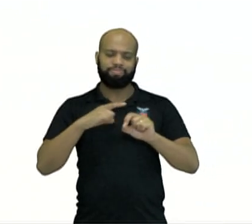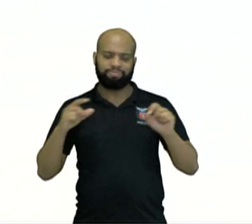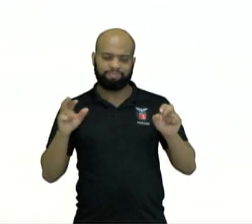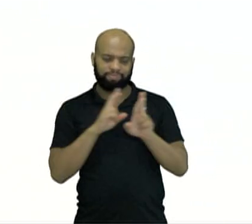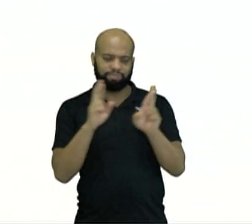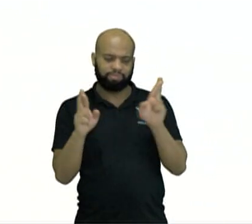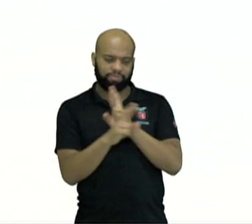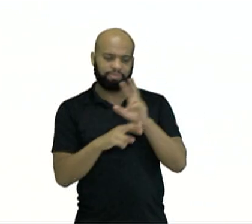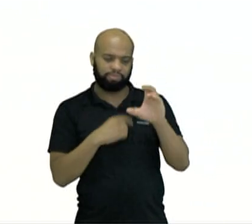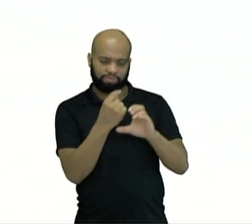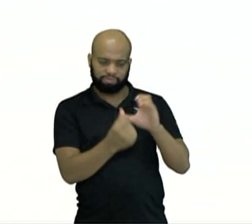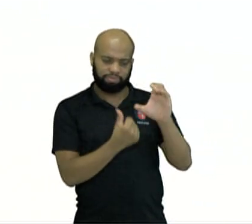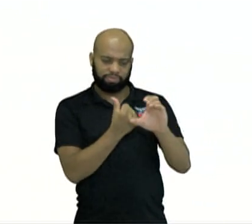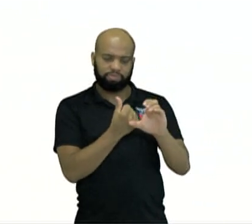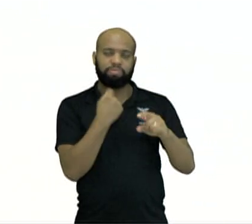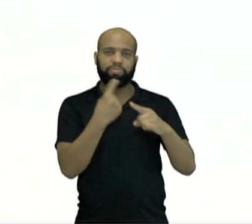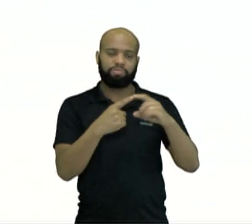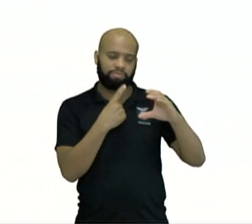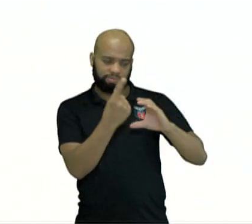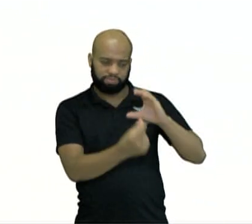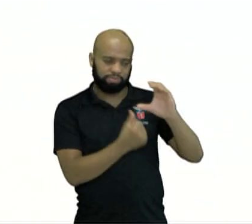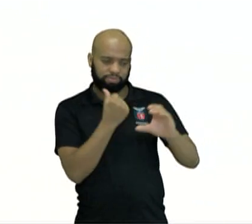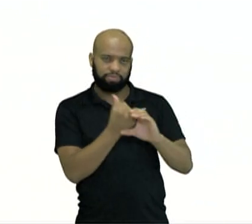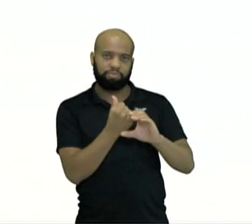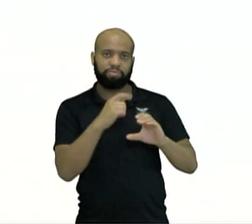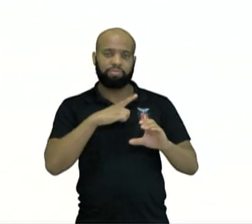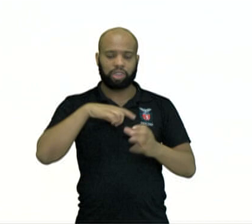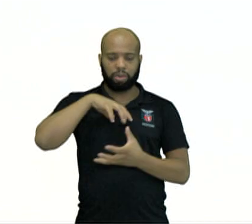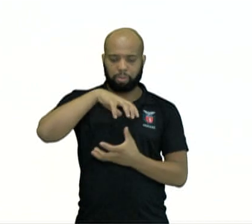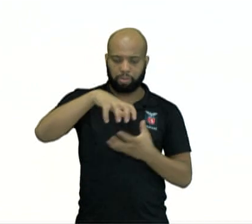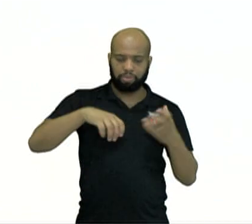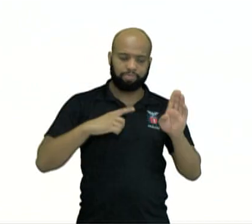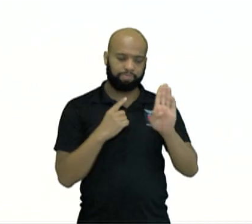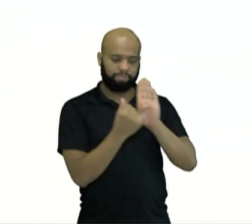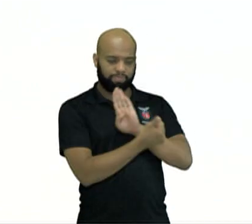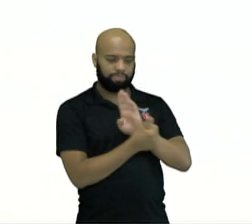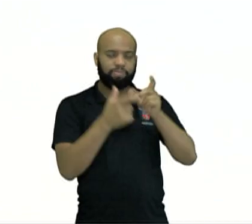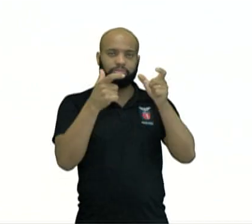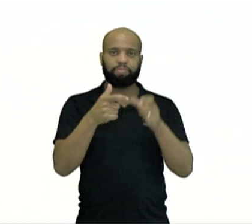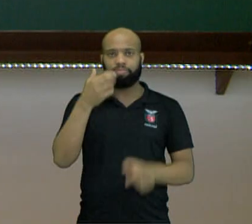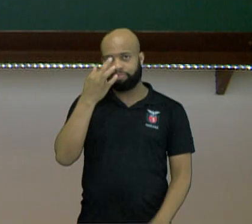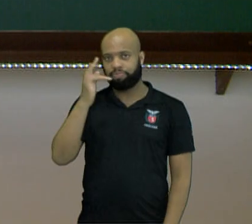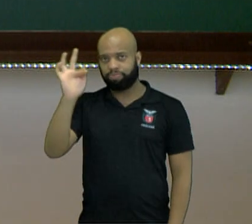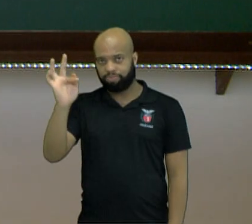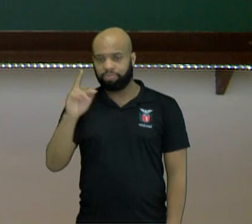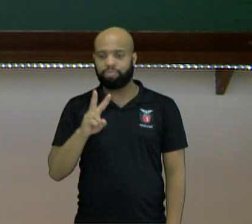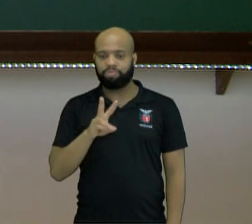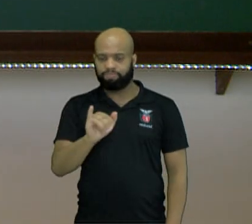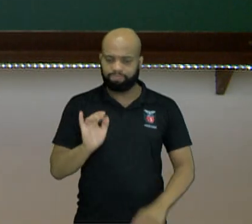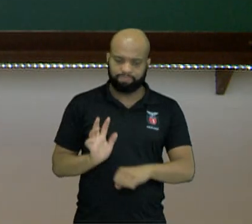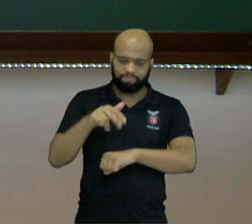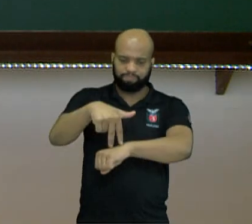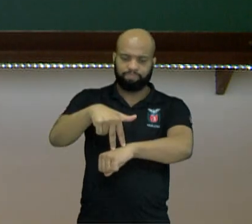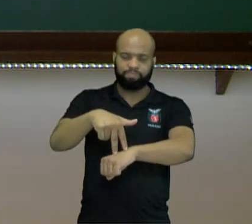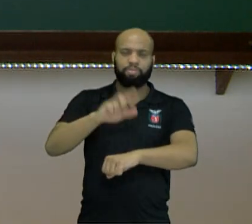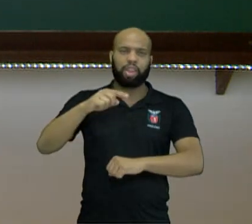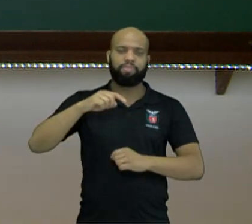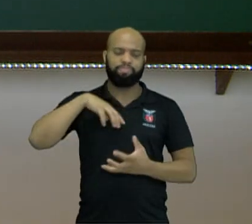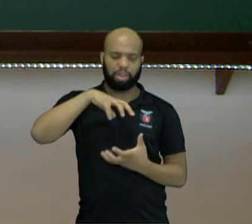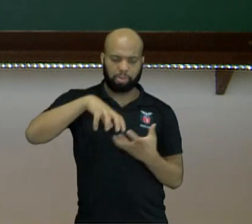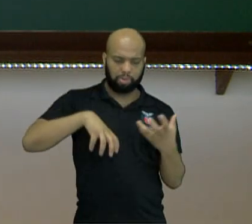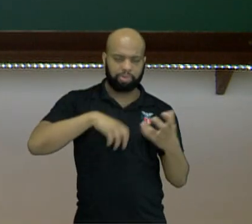capitalismo ele vai ocorrer após a Revolução Burguesa, francesa, e ela vai se consolidar com a Revolução